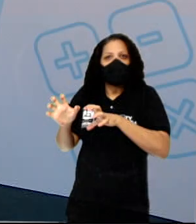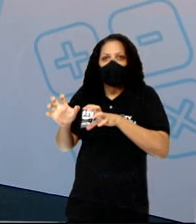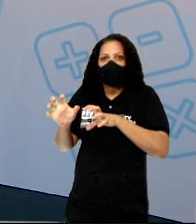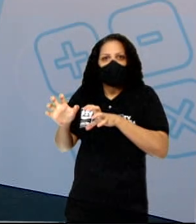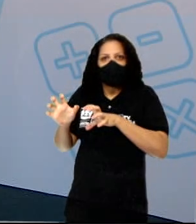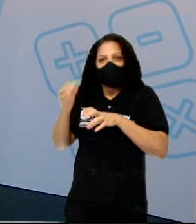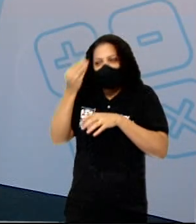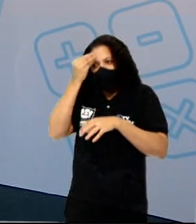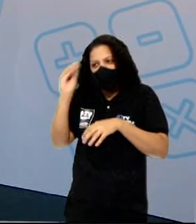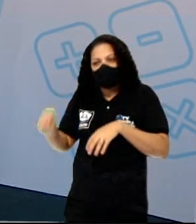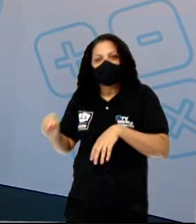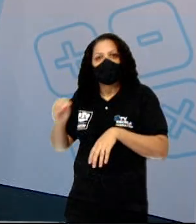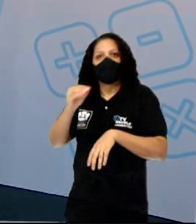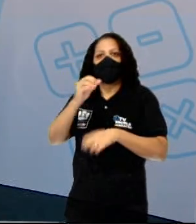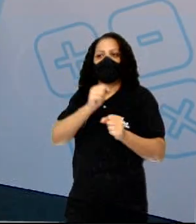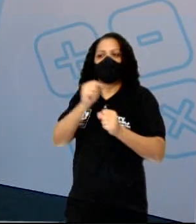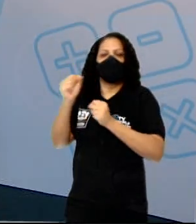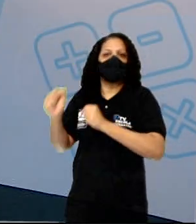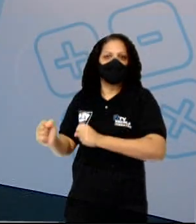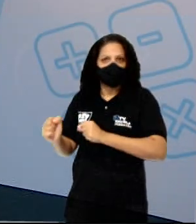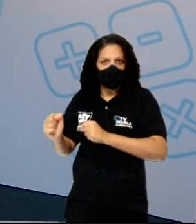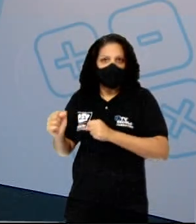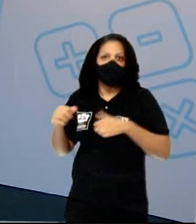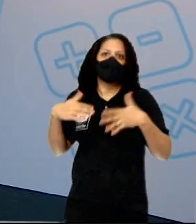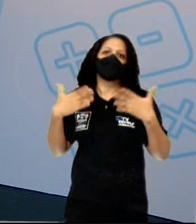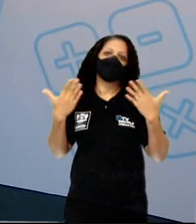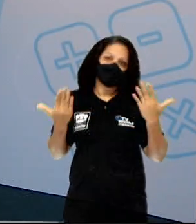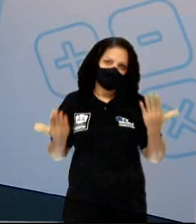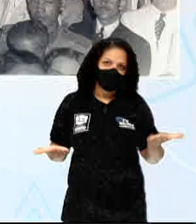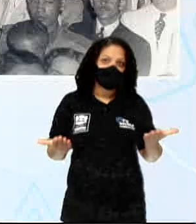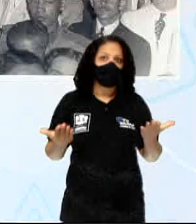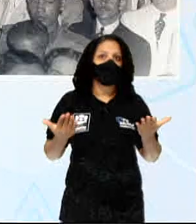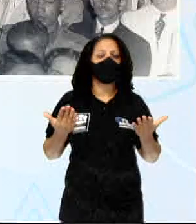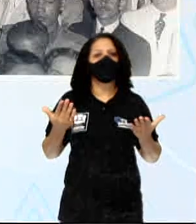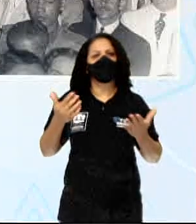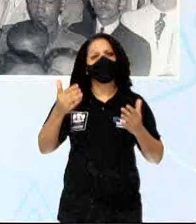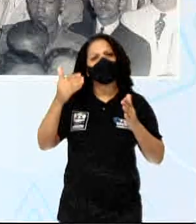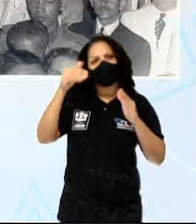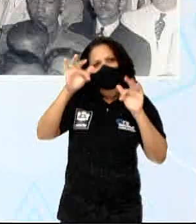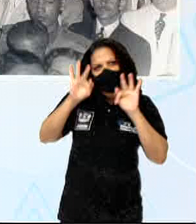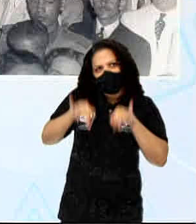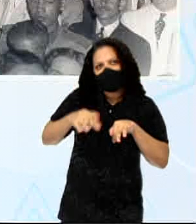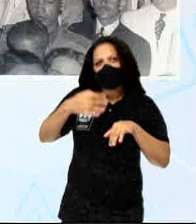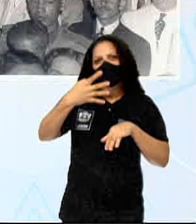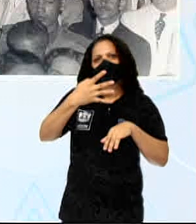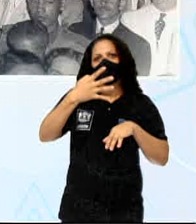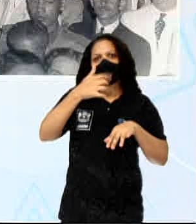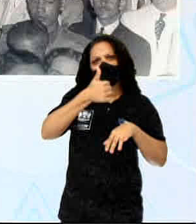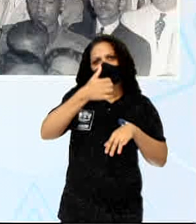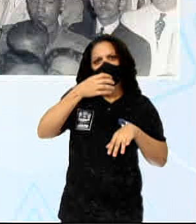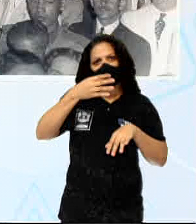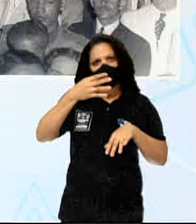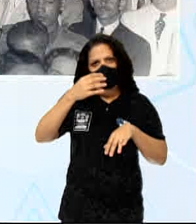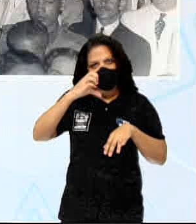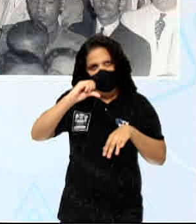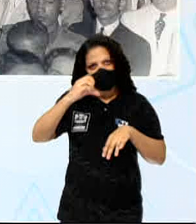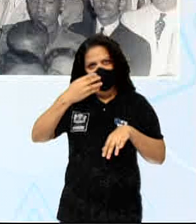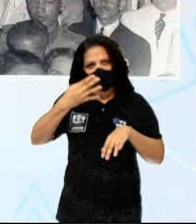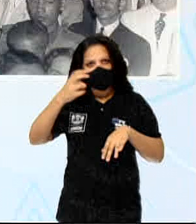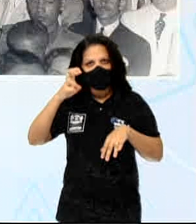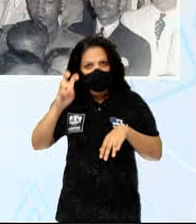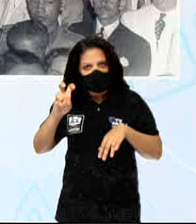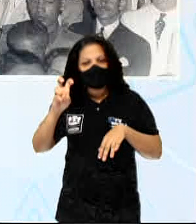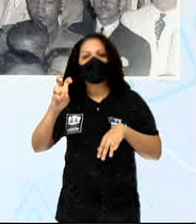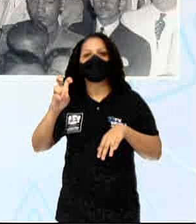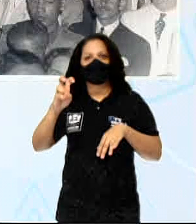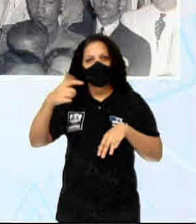E Getúlio é forçado a renunciar lá no final de 45, e em 1946 começa então um